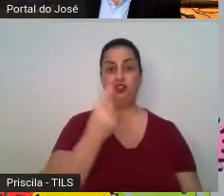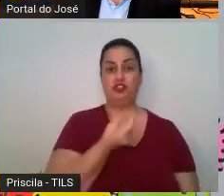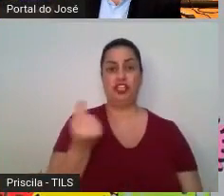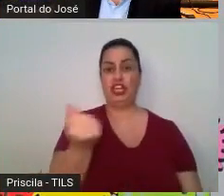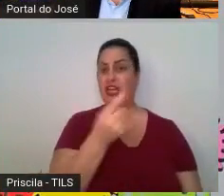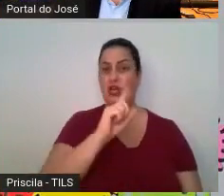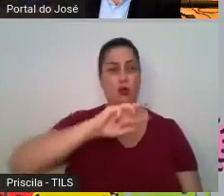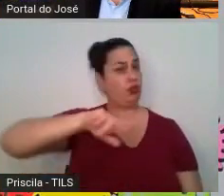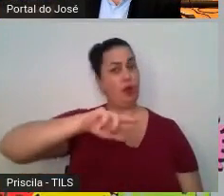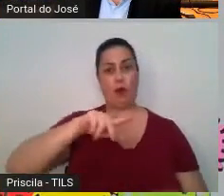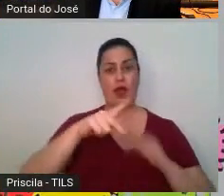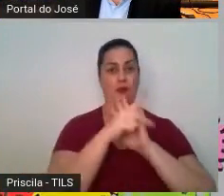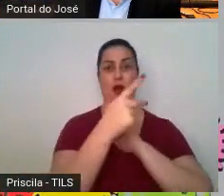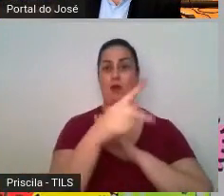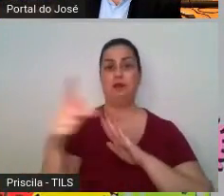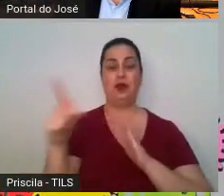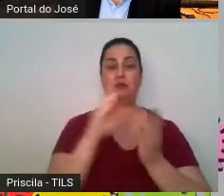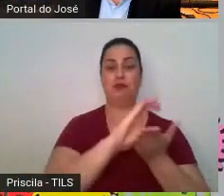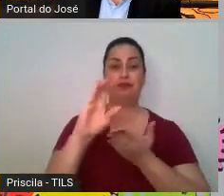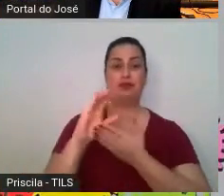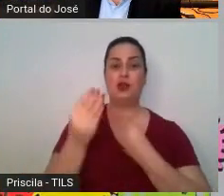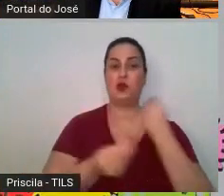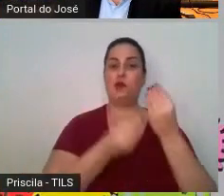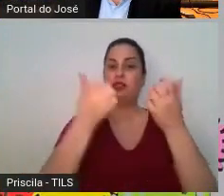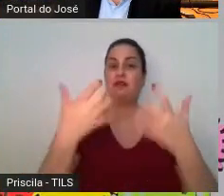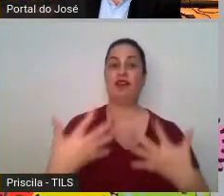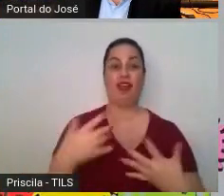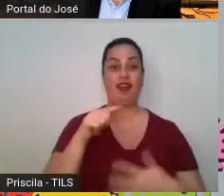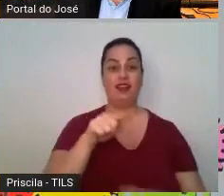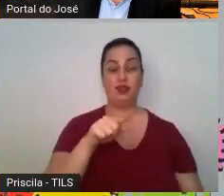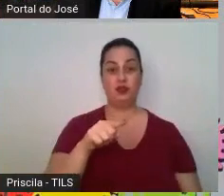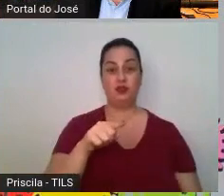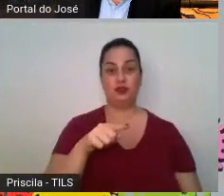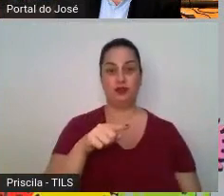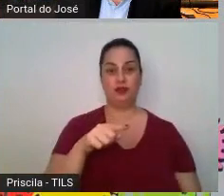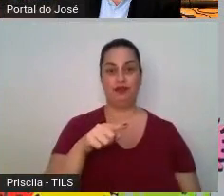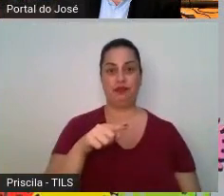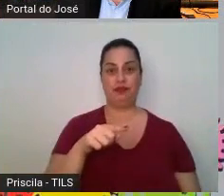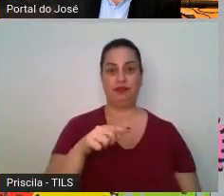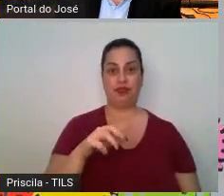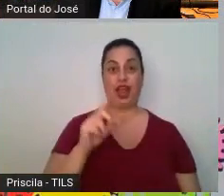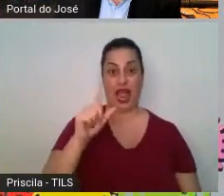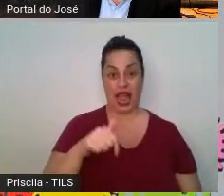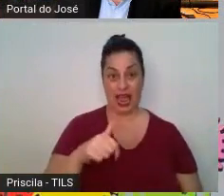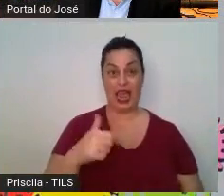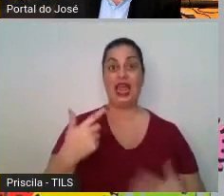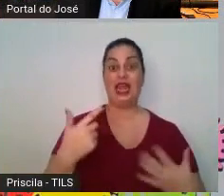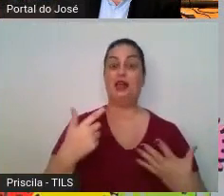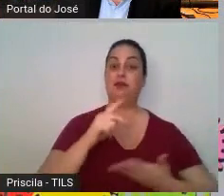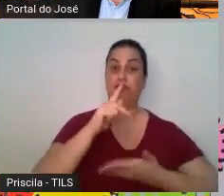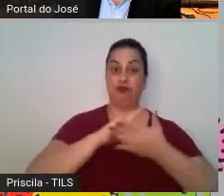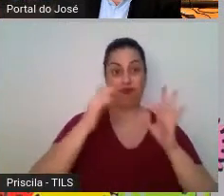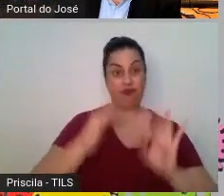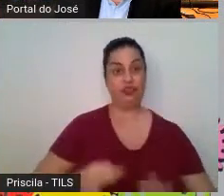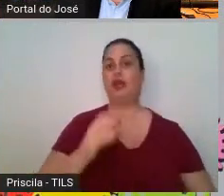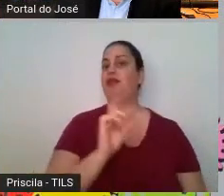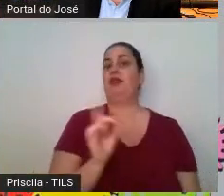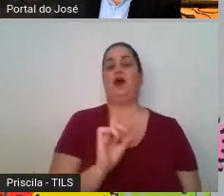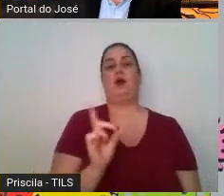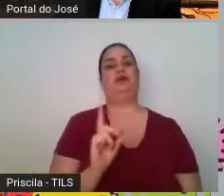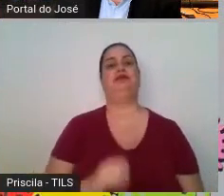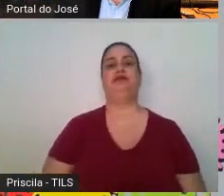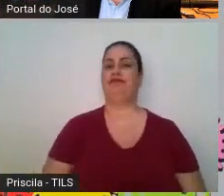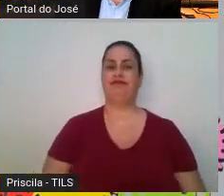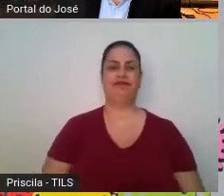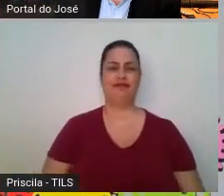Como explicar isso de forma honesta? Não tem como. Perderam completamente a vergonha em plena pandemia,